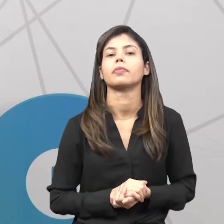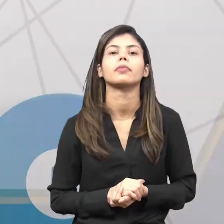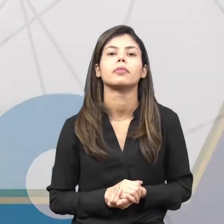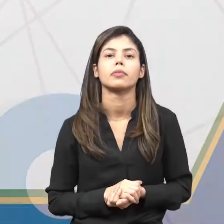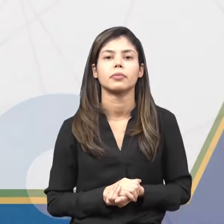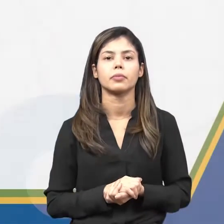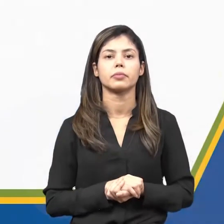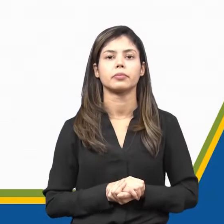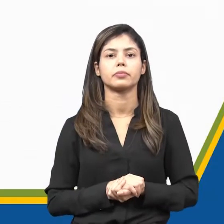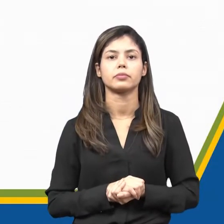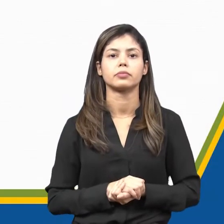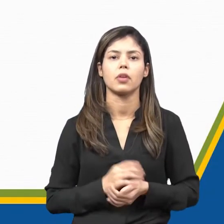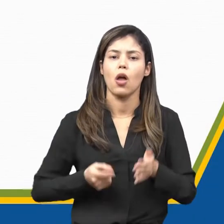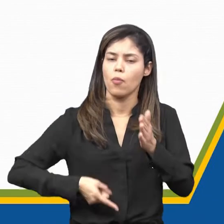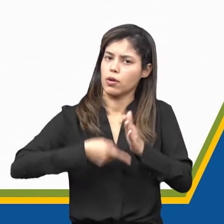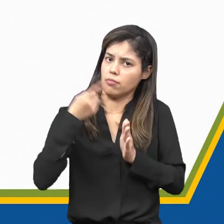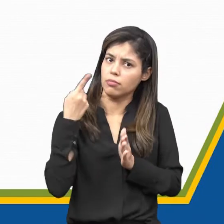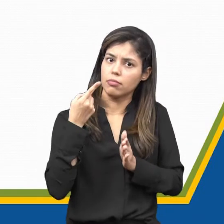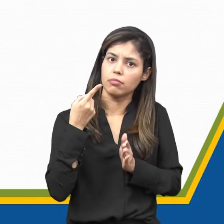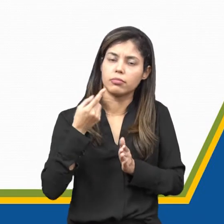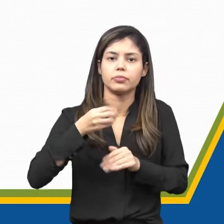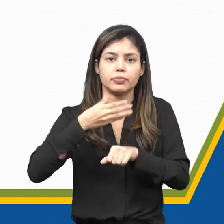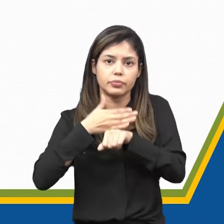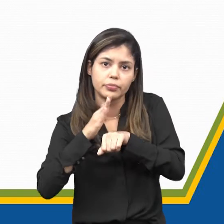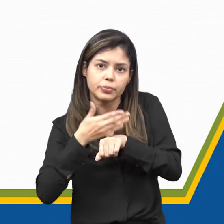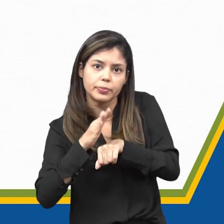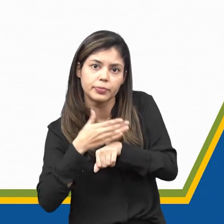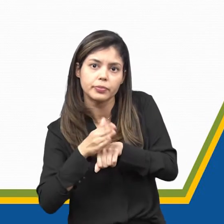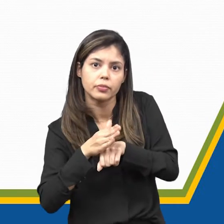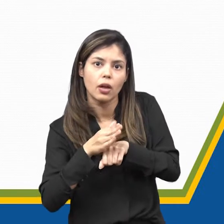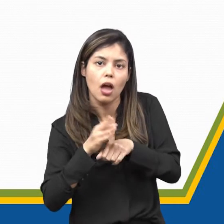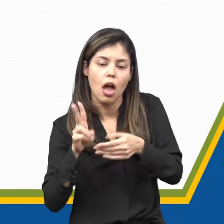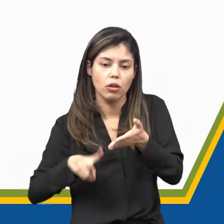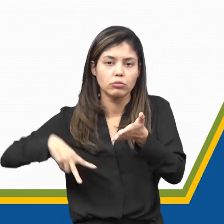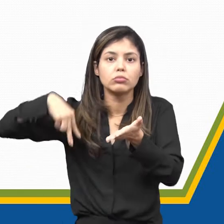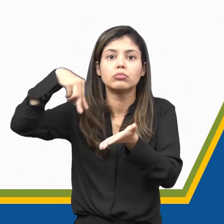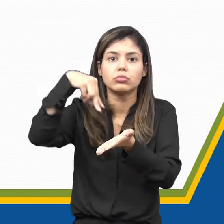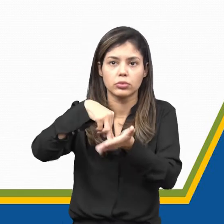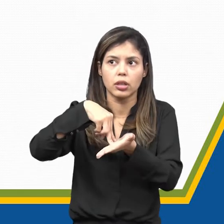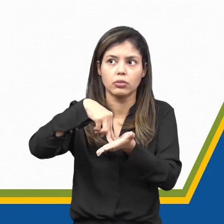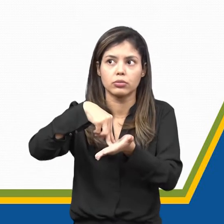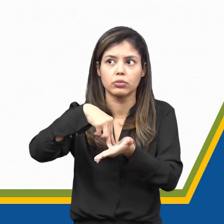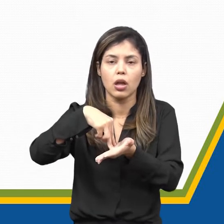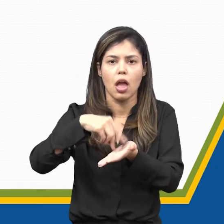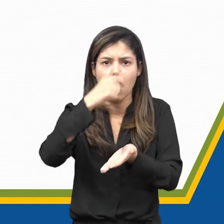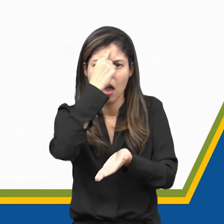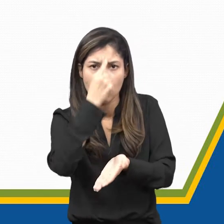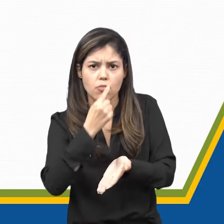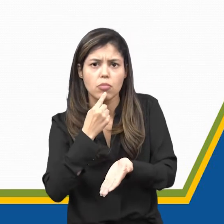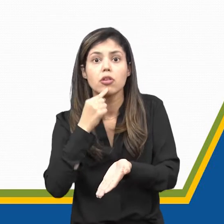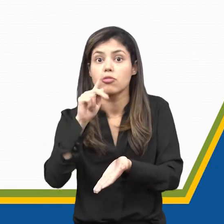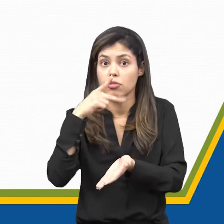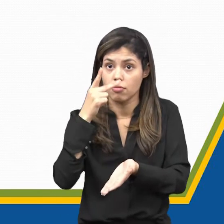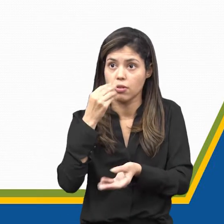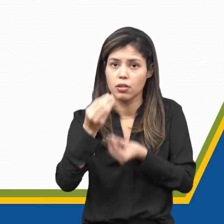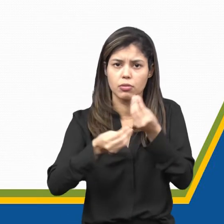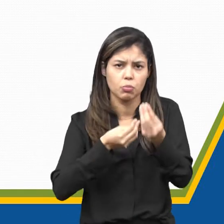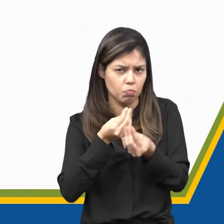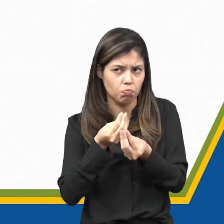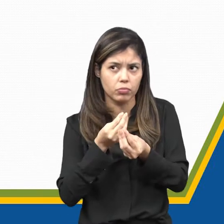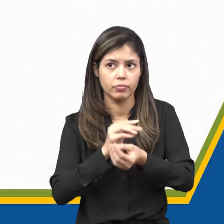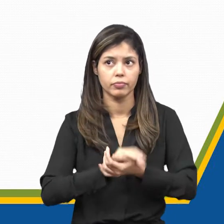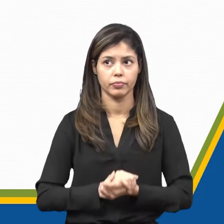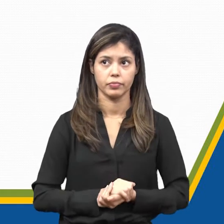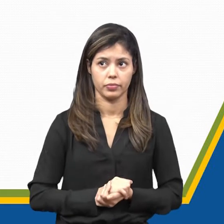teste. O primeiro teste é o teste do salto horizontal. A imagem já fala bastante, mas vamos entender